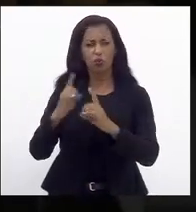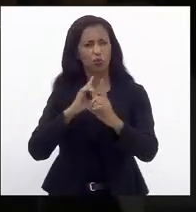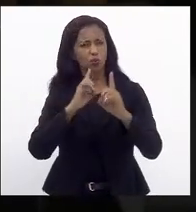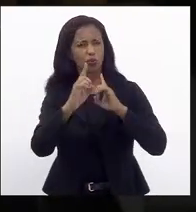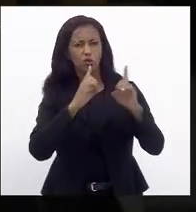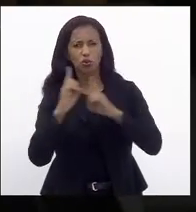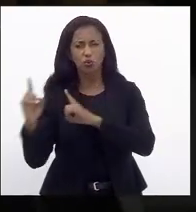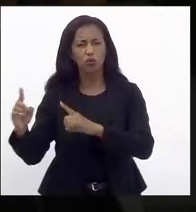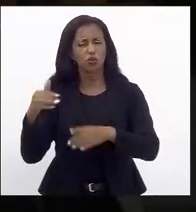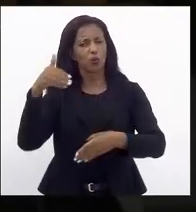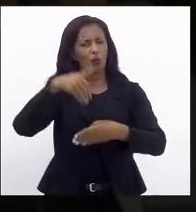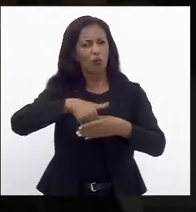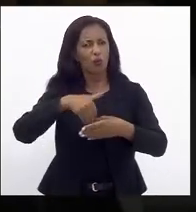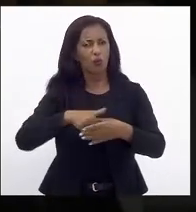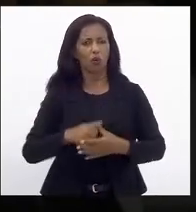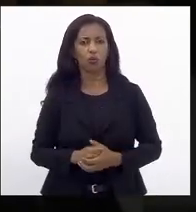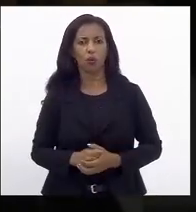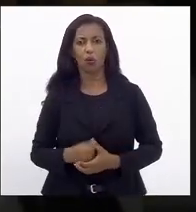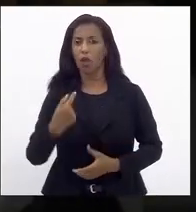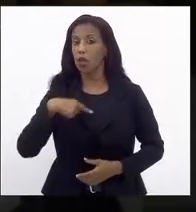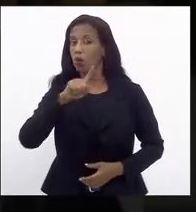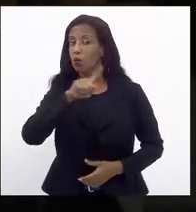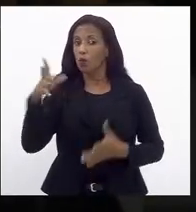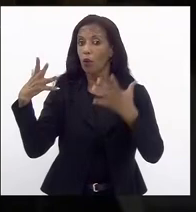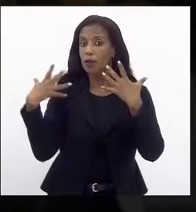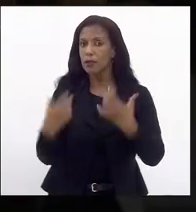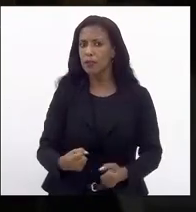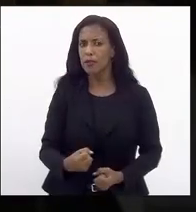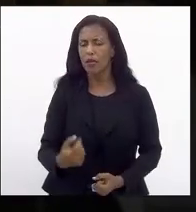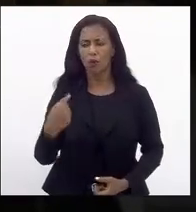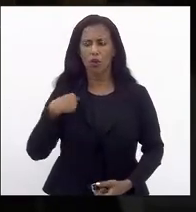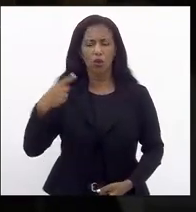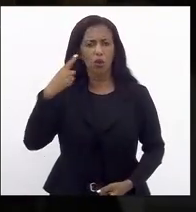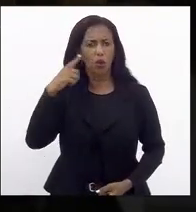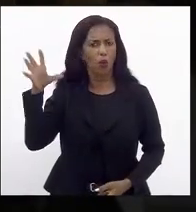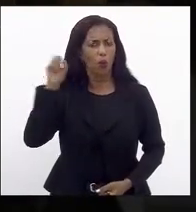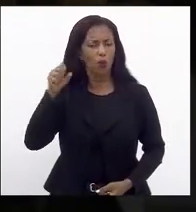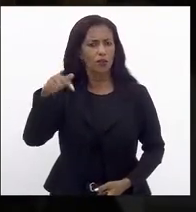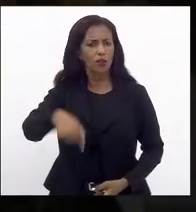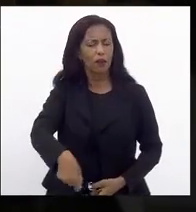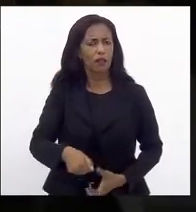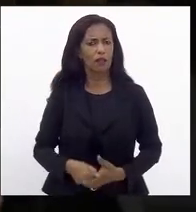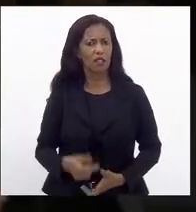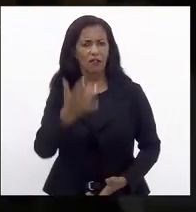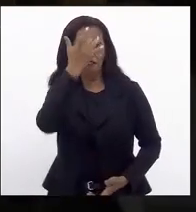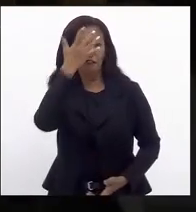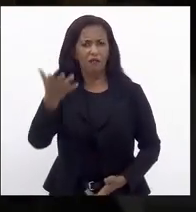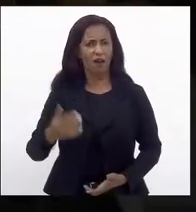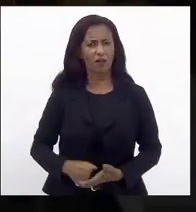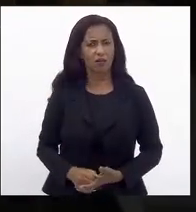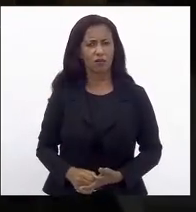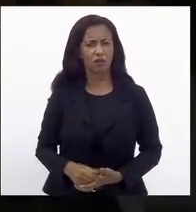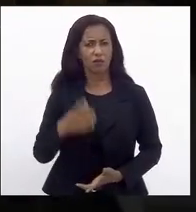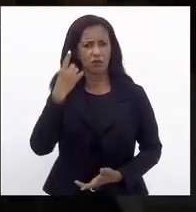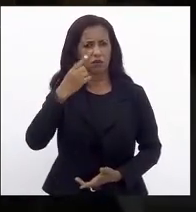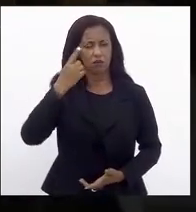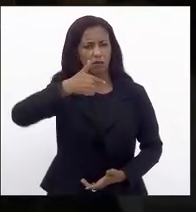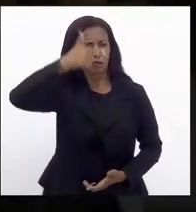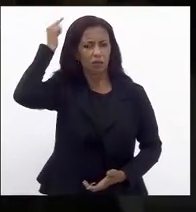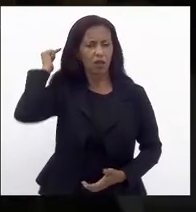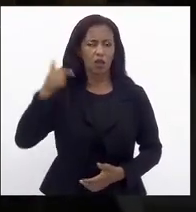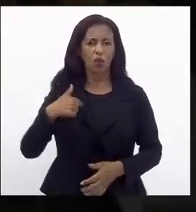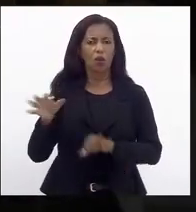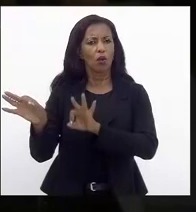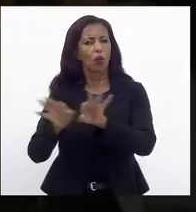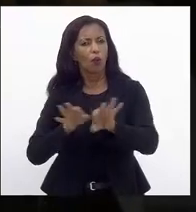ampliando-se voltamos e eu tava me permito que eu escute aqui o discurso fato o Deputado Luiz Paulo quero